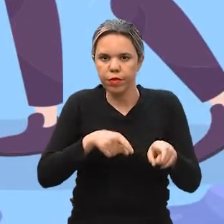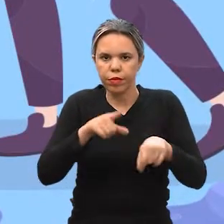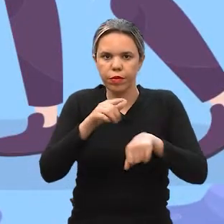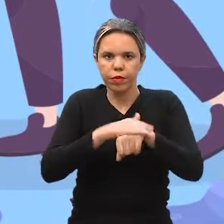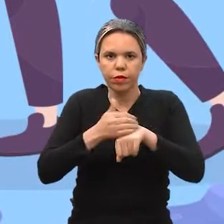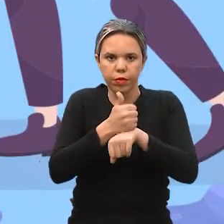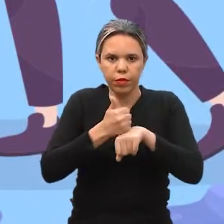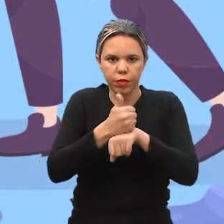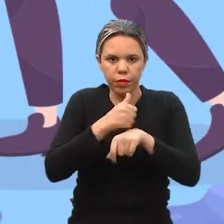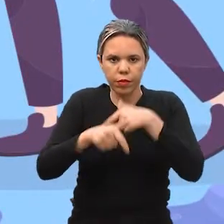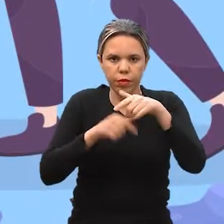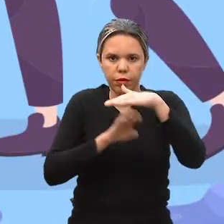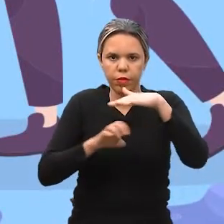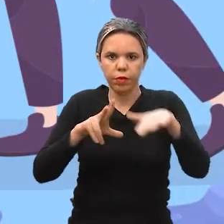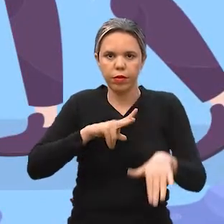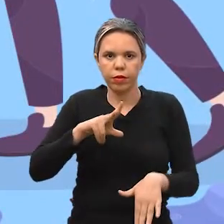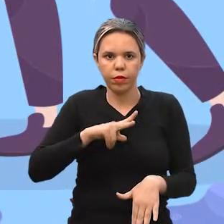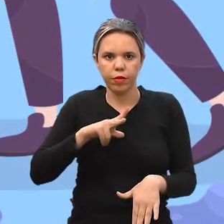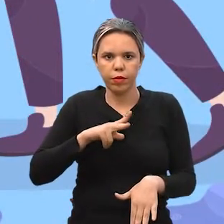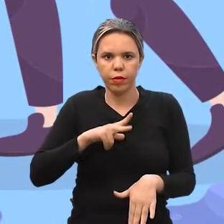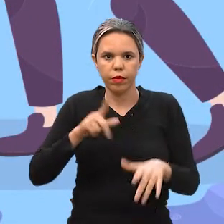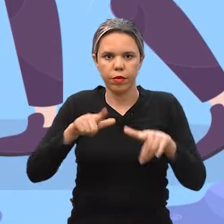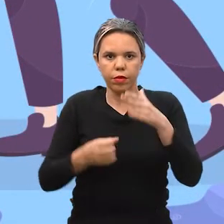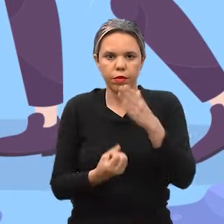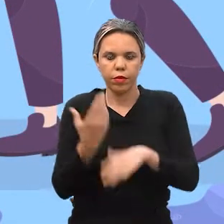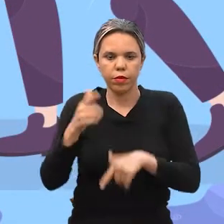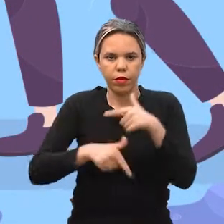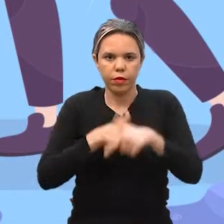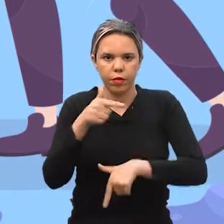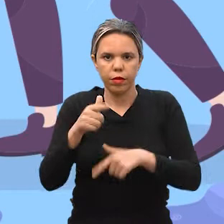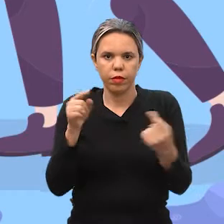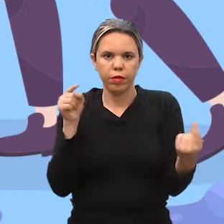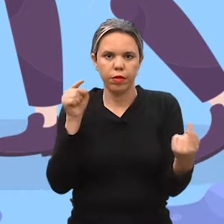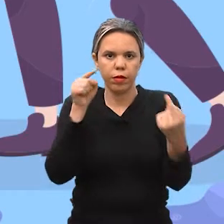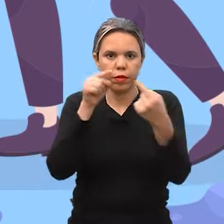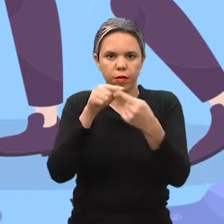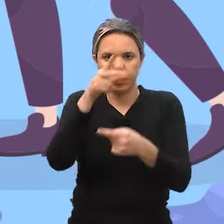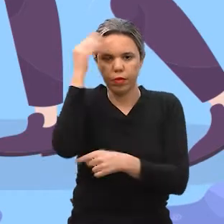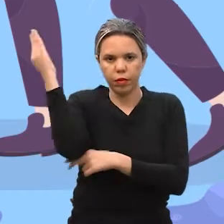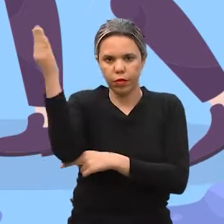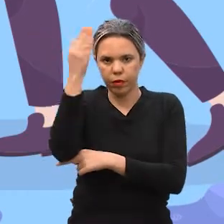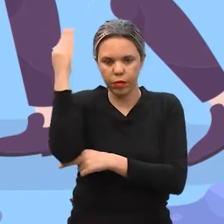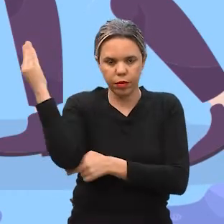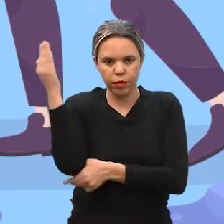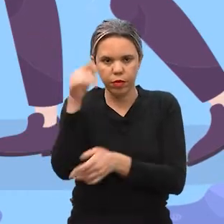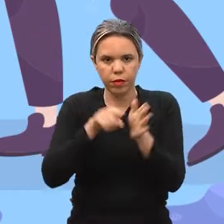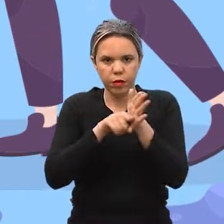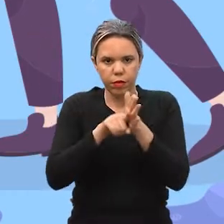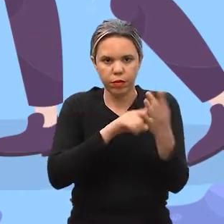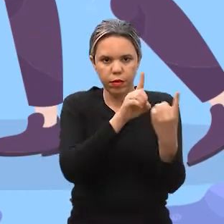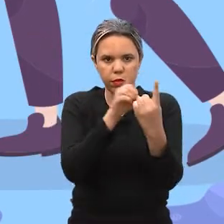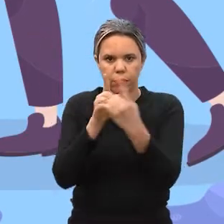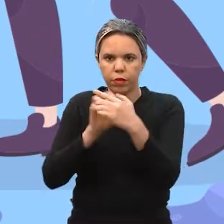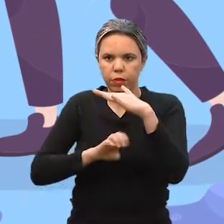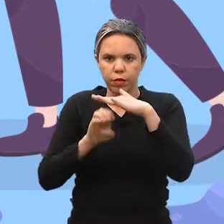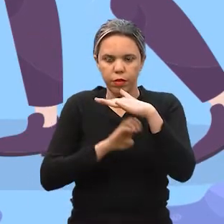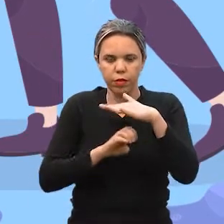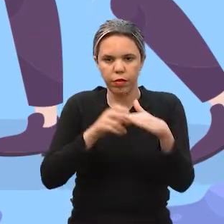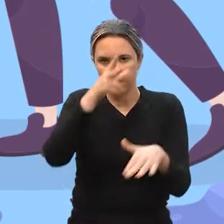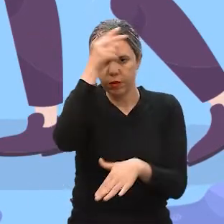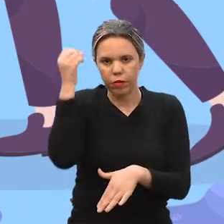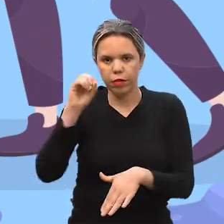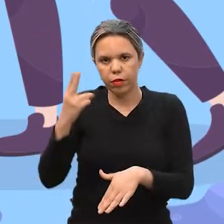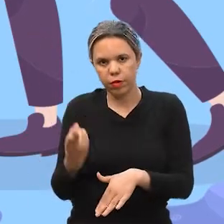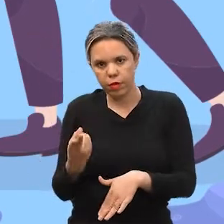por trabalhar em empresas privadas, onde geralmente o trabalho é relacionado à previsão do tempo e consultorias, ou em setor